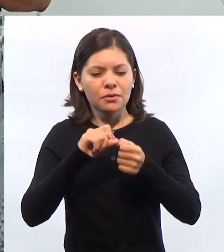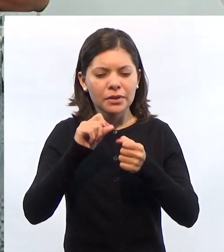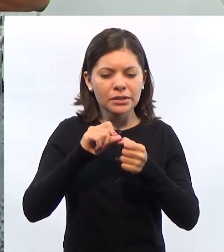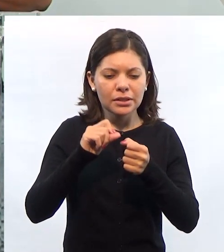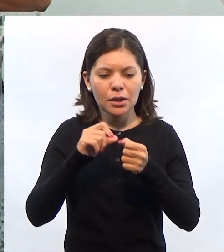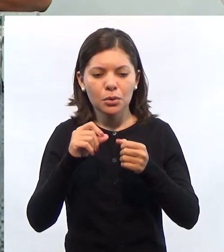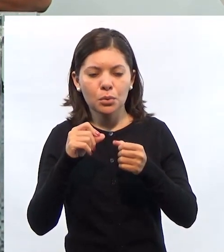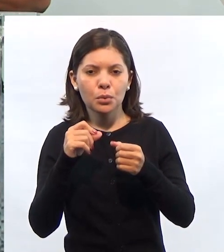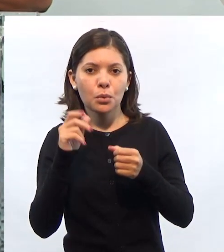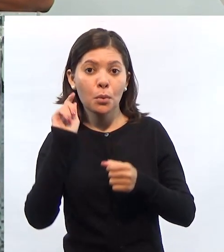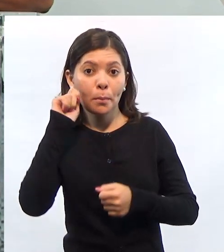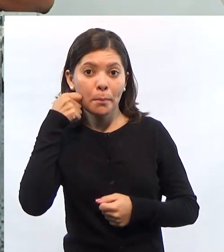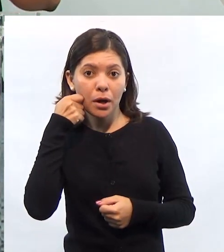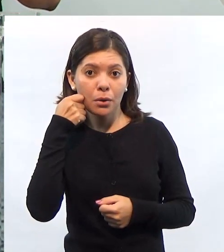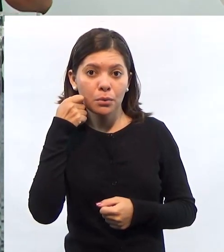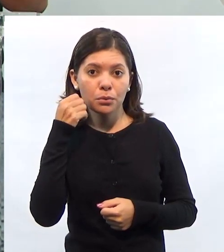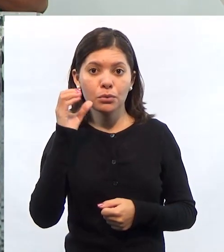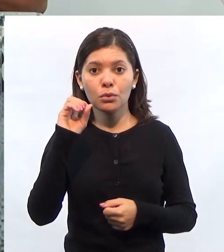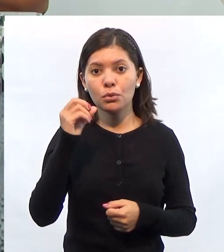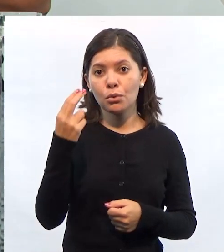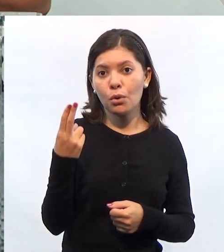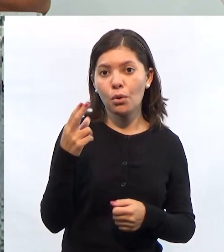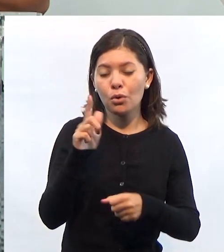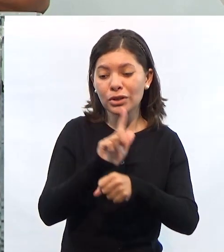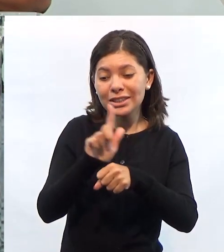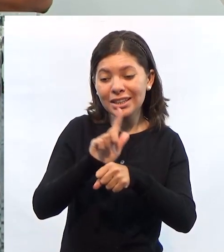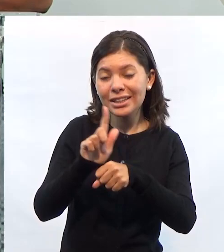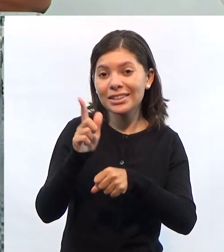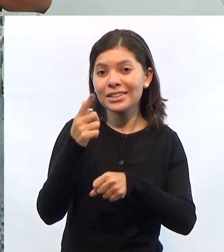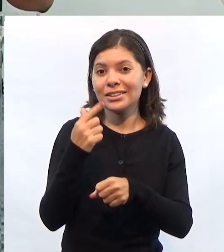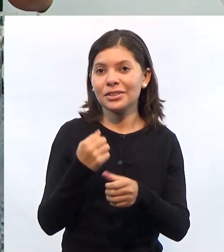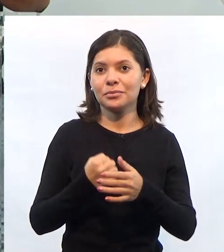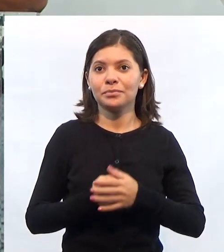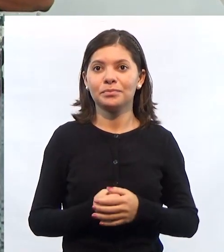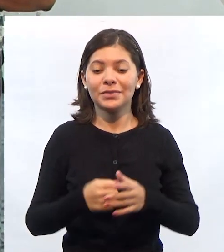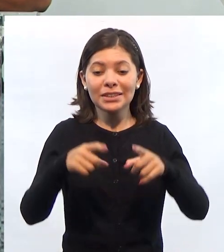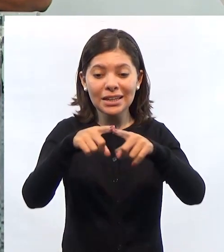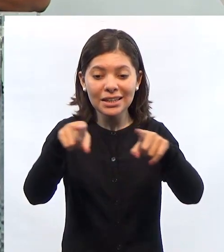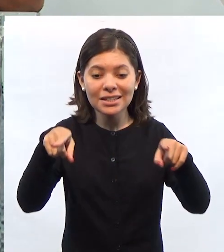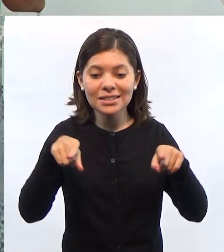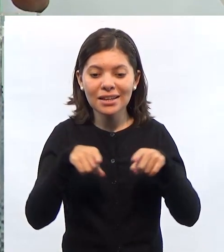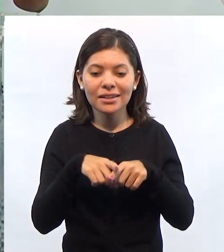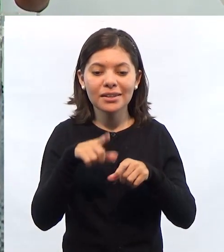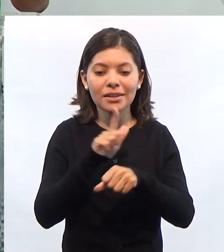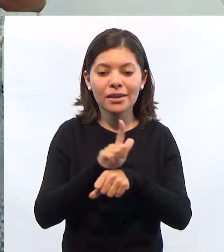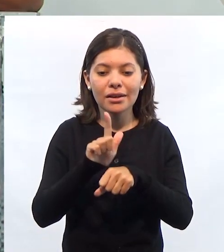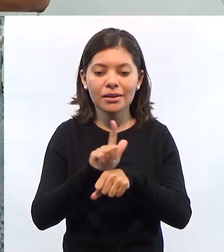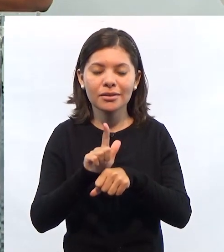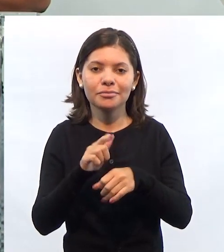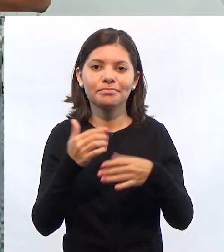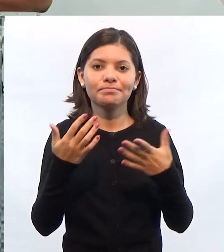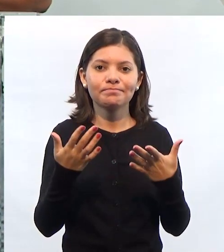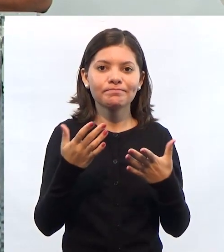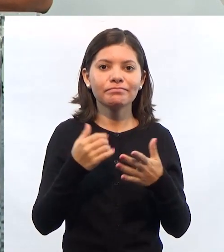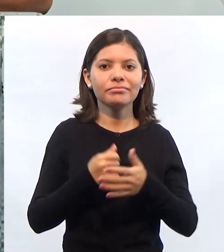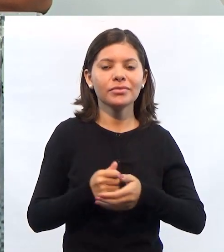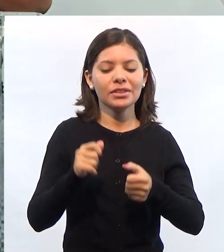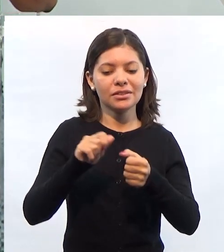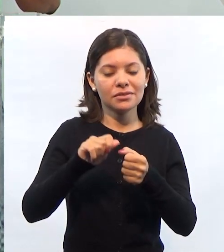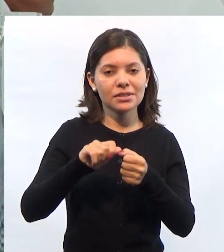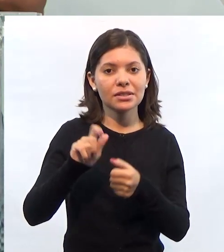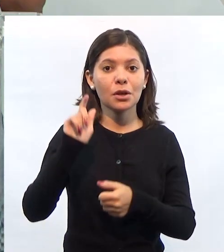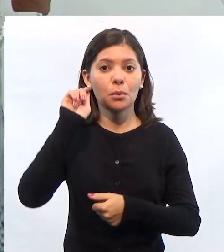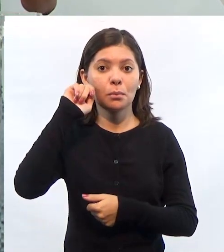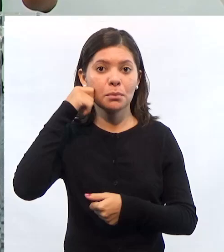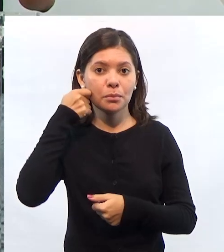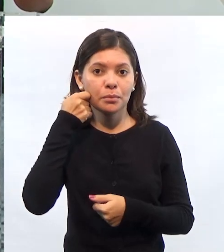gerente é o da padaria que muitas vezes está lá no escritório e não está vendo o cliente é claro que é o padeiro então